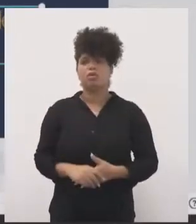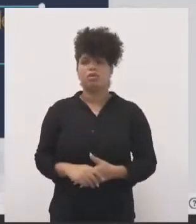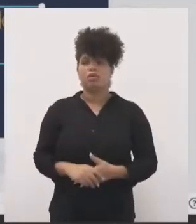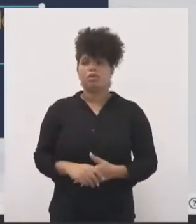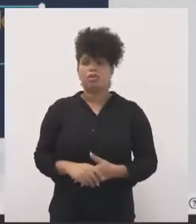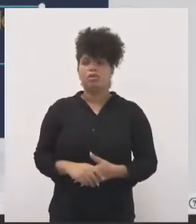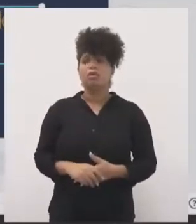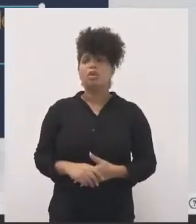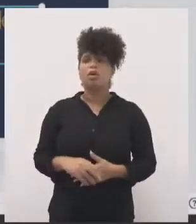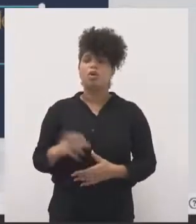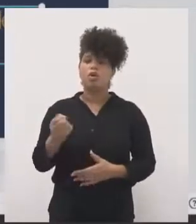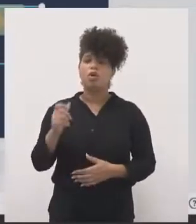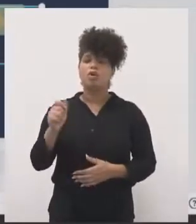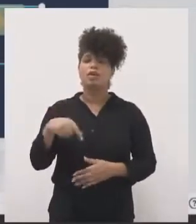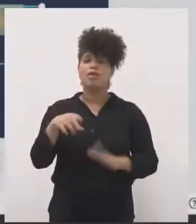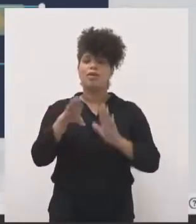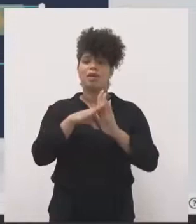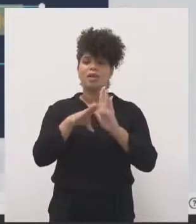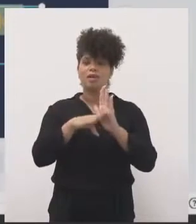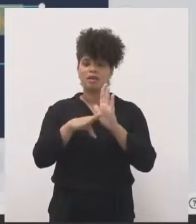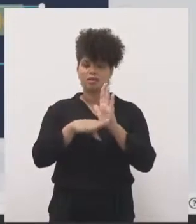ainda posso fazer uma lista.